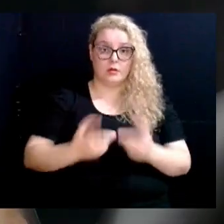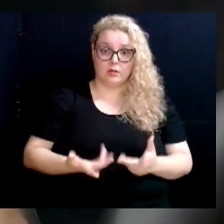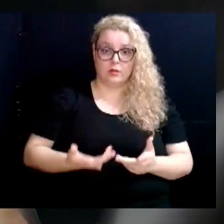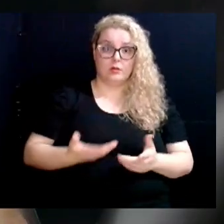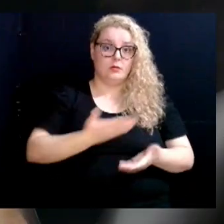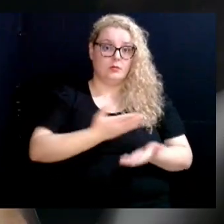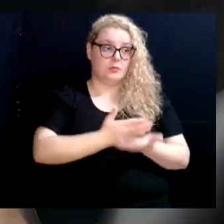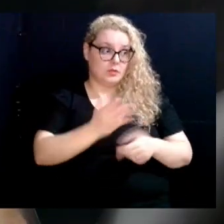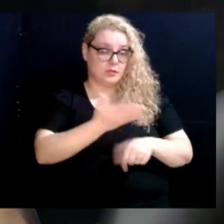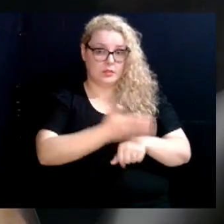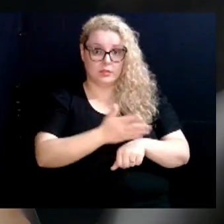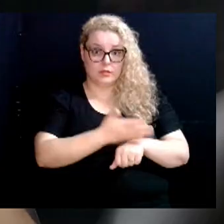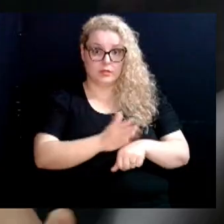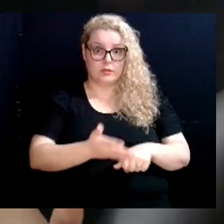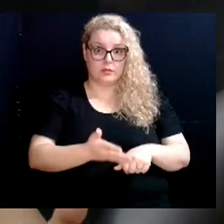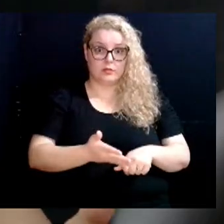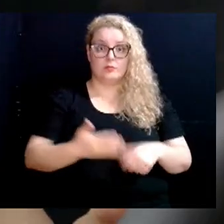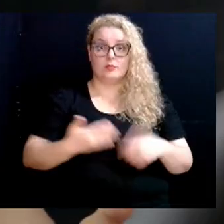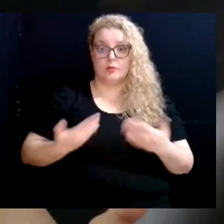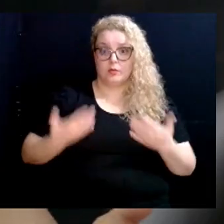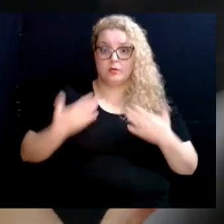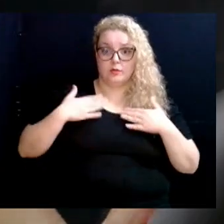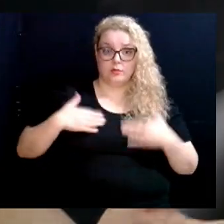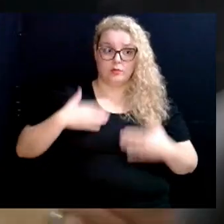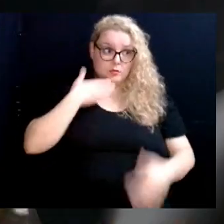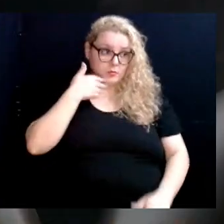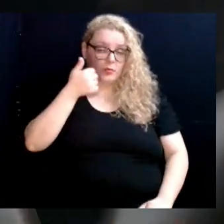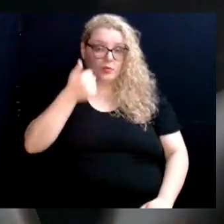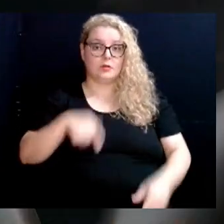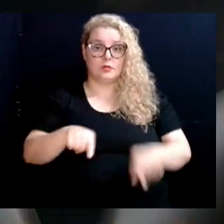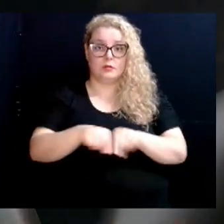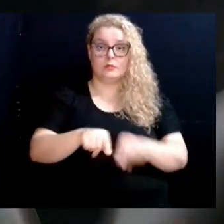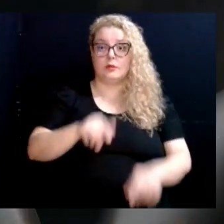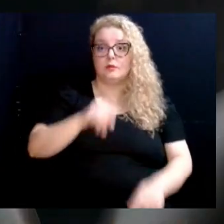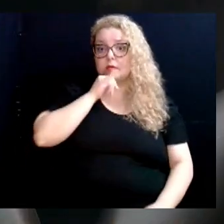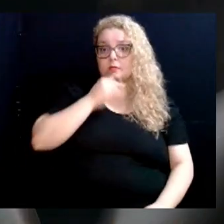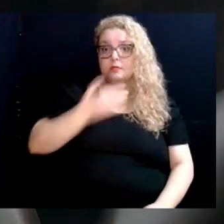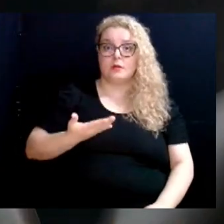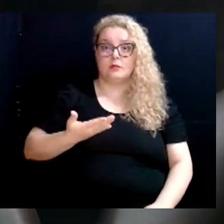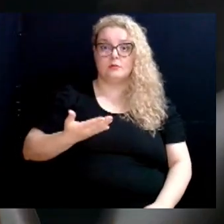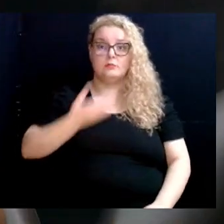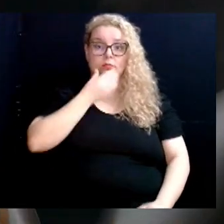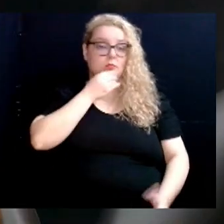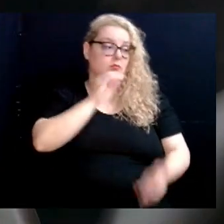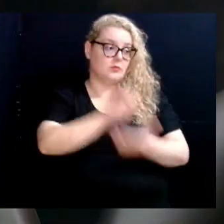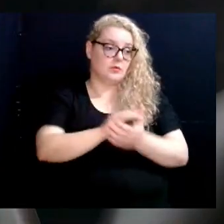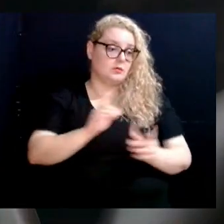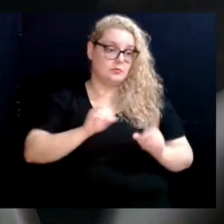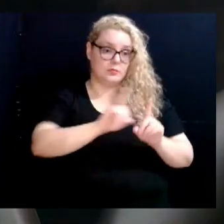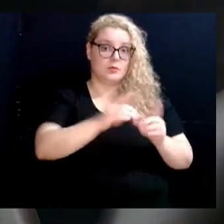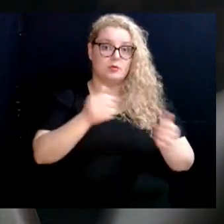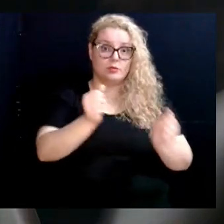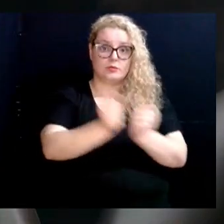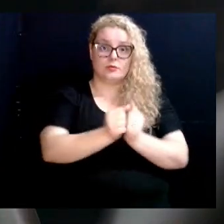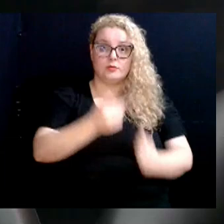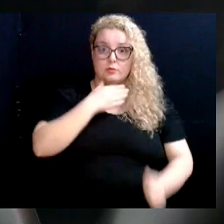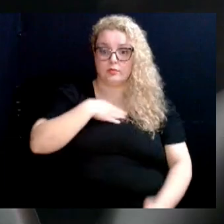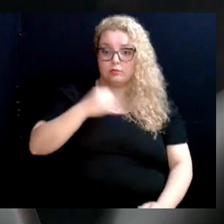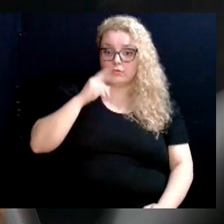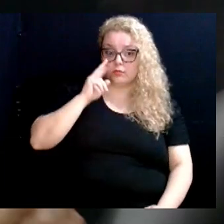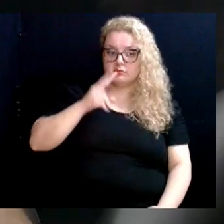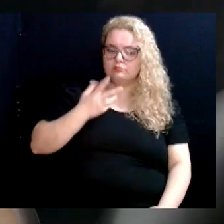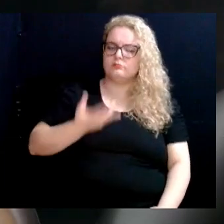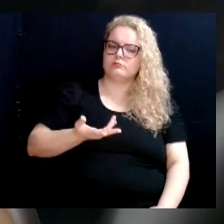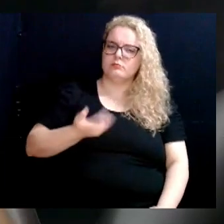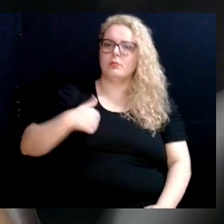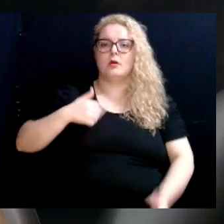treinar e, além do seu corpo melhorar, é você, por exemplo, trazer o seu marido para começar a frequentar a academia. É o seu filho olhar para você e falar: vou